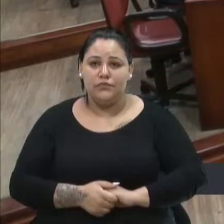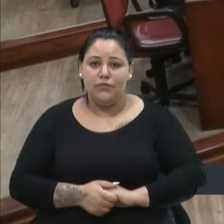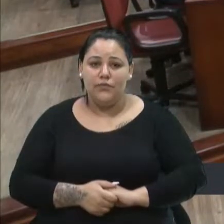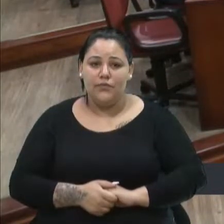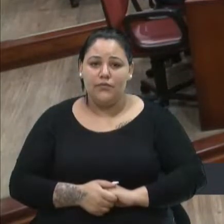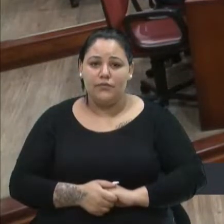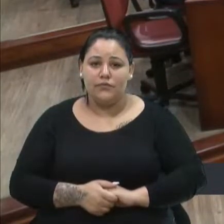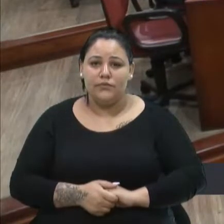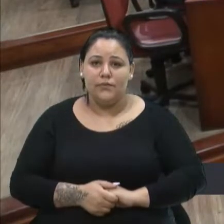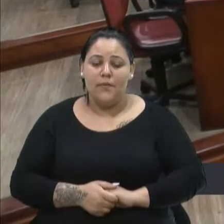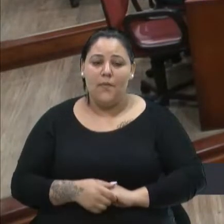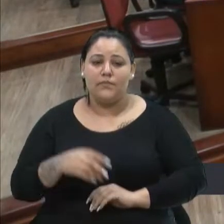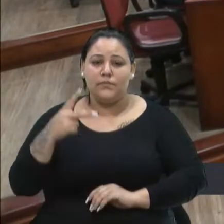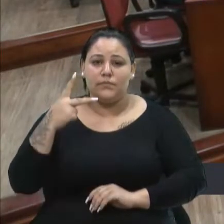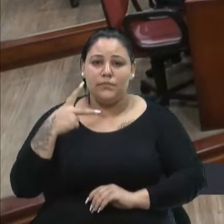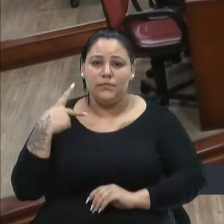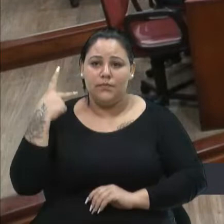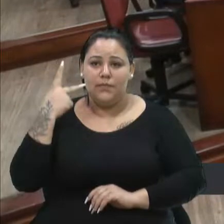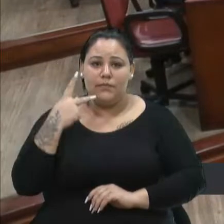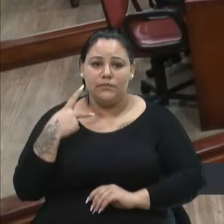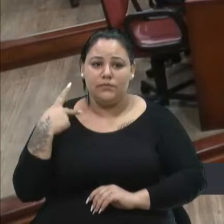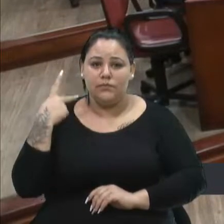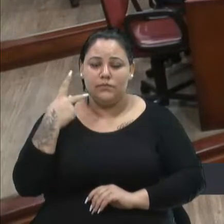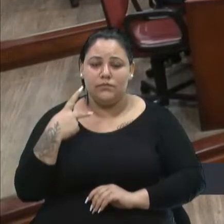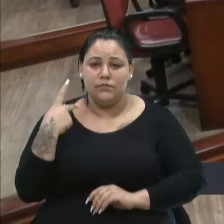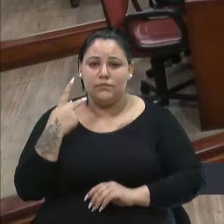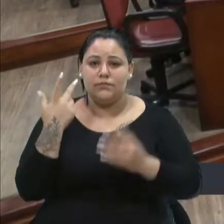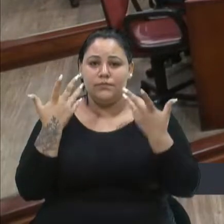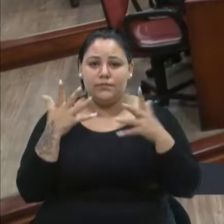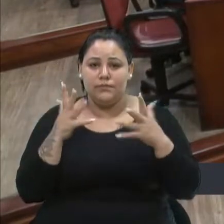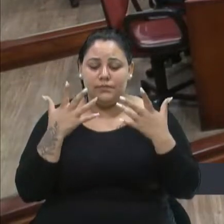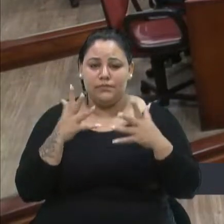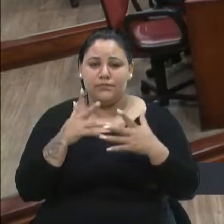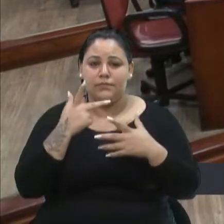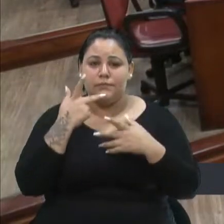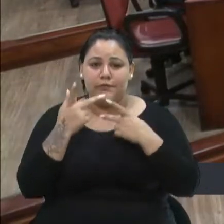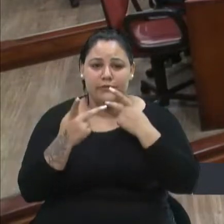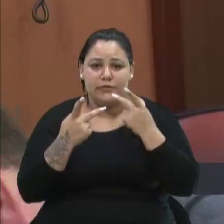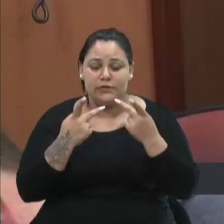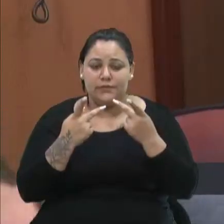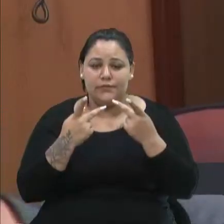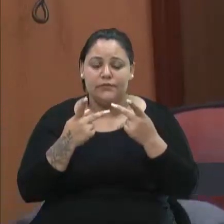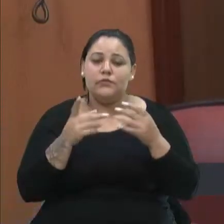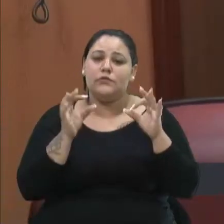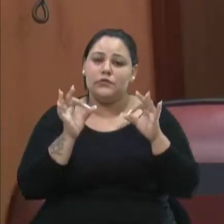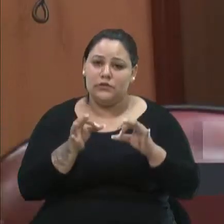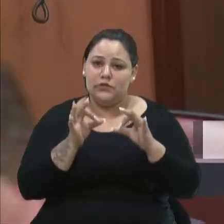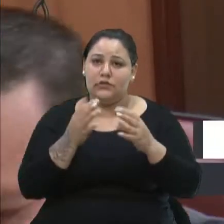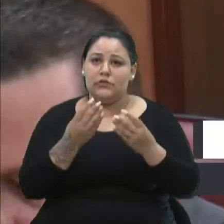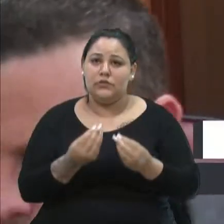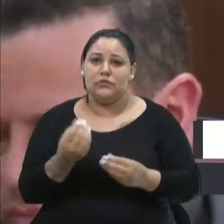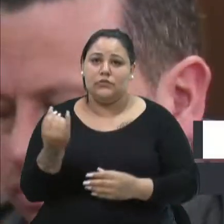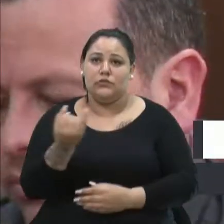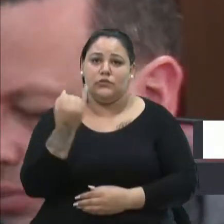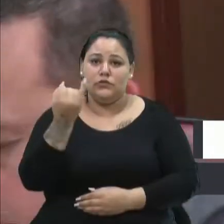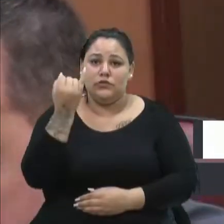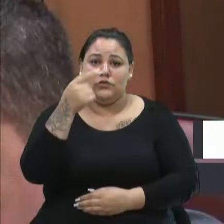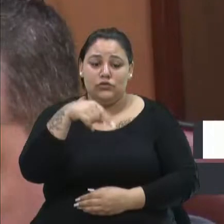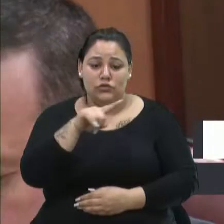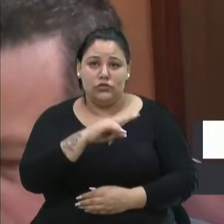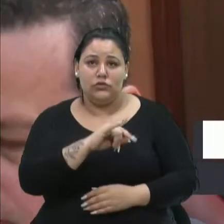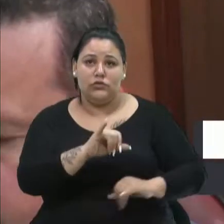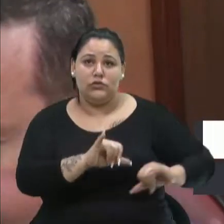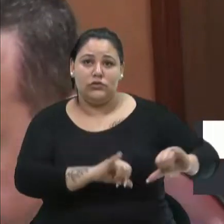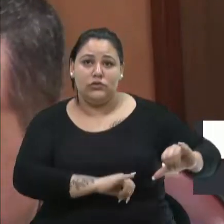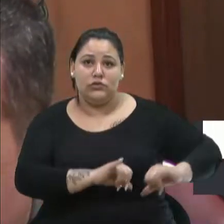Vereador Ues, parabéns pela sua fala. De fato, vai ser muito importante esse maquinário. Nós que sofremos na pele